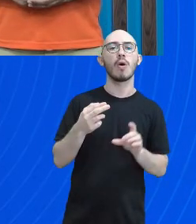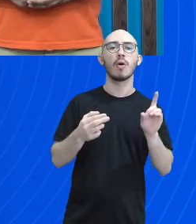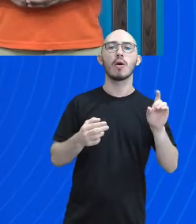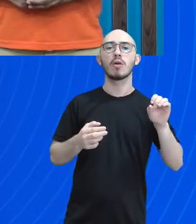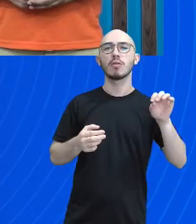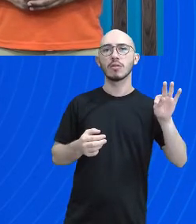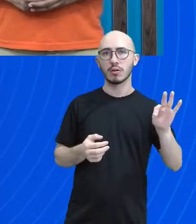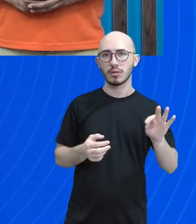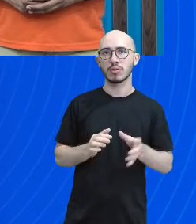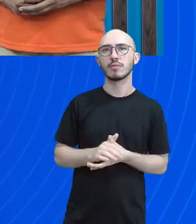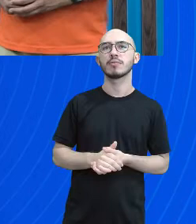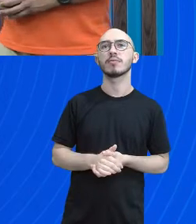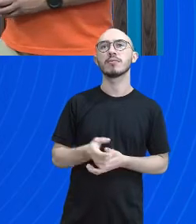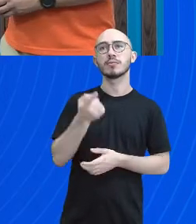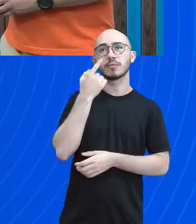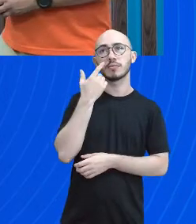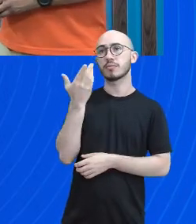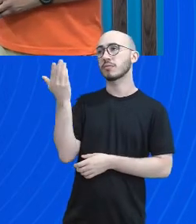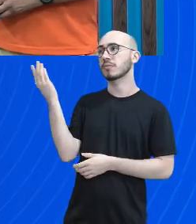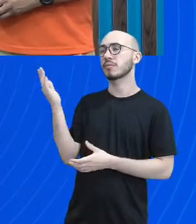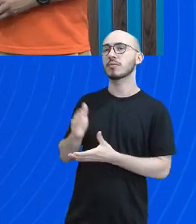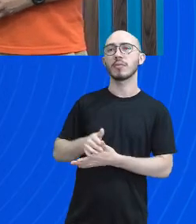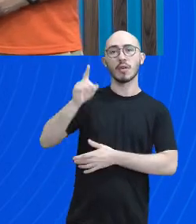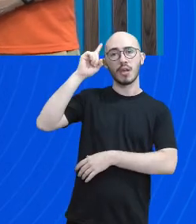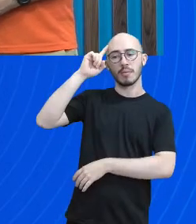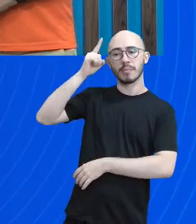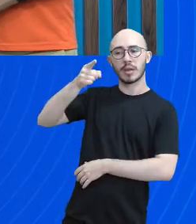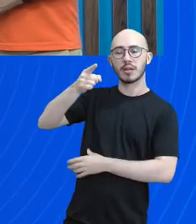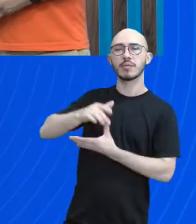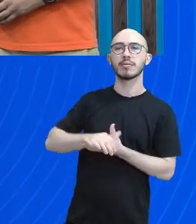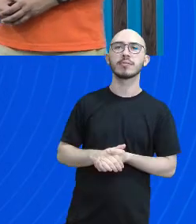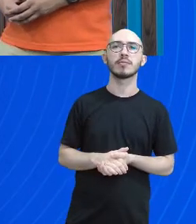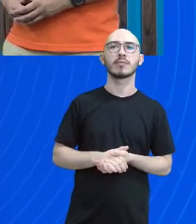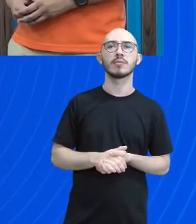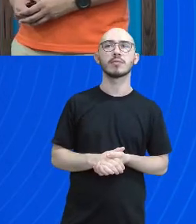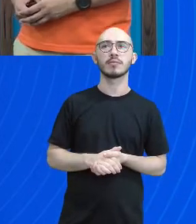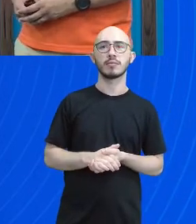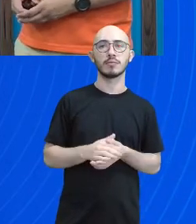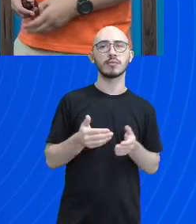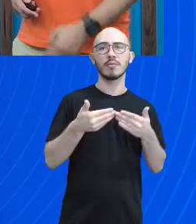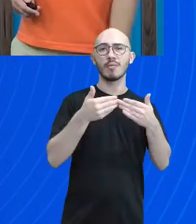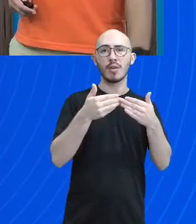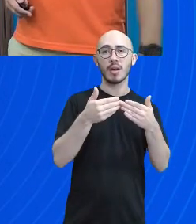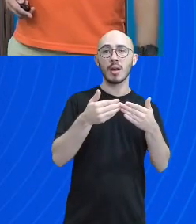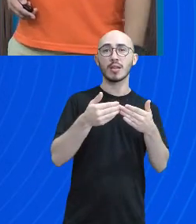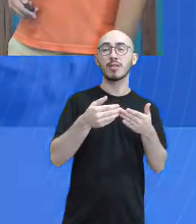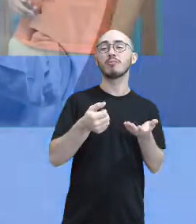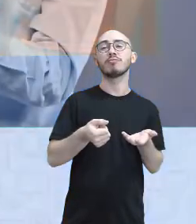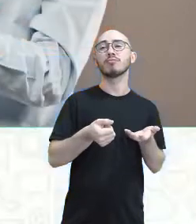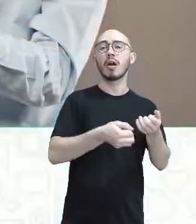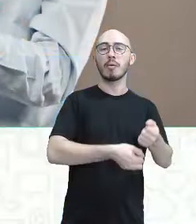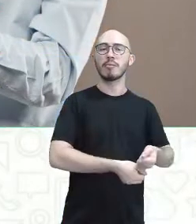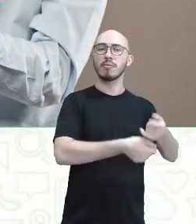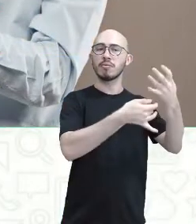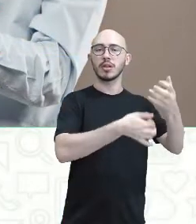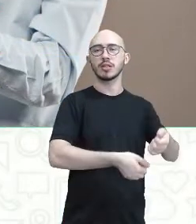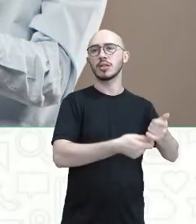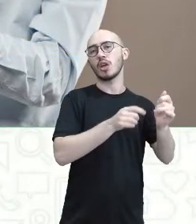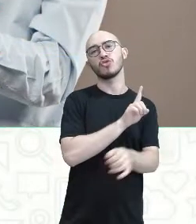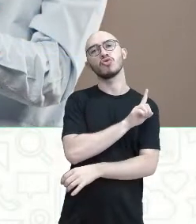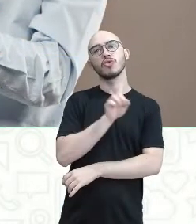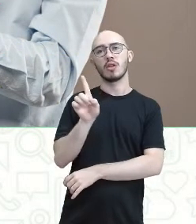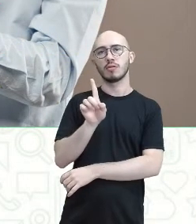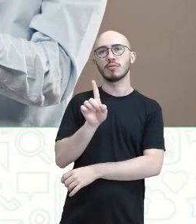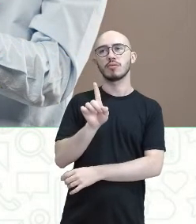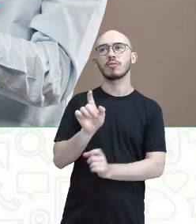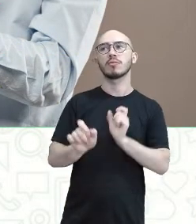vão. Temos assim, ó. Don't open the messages. Não abra as mensagens. Close your social media.